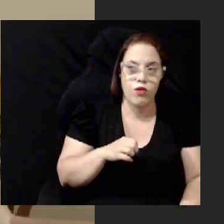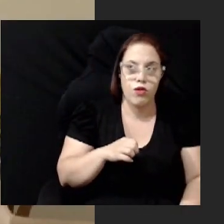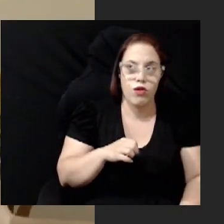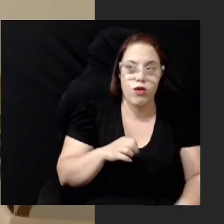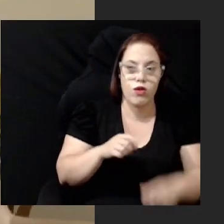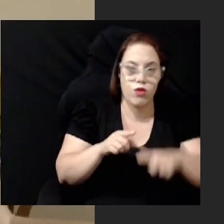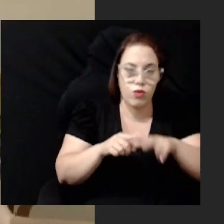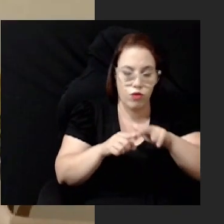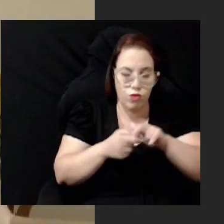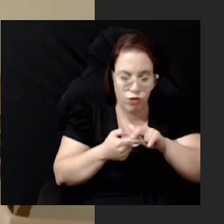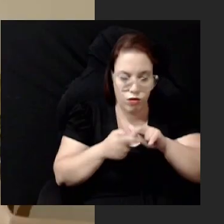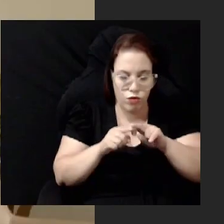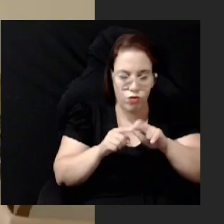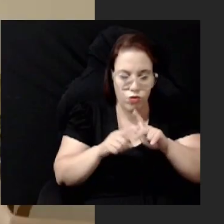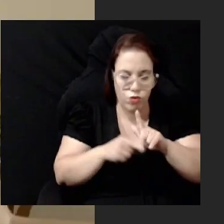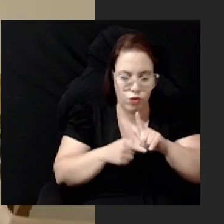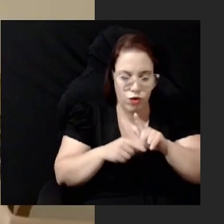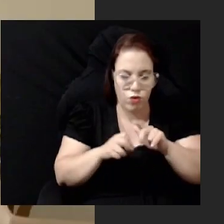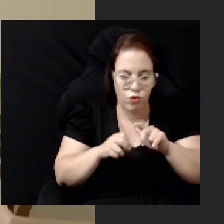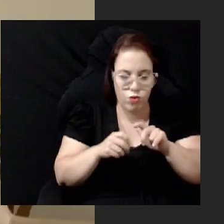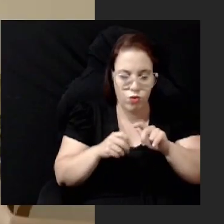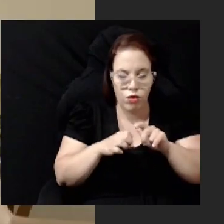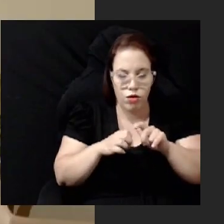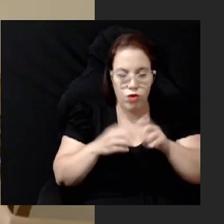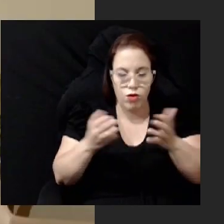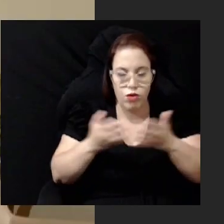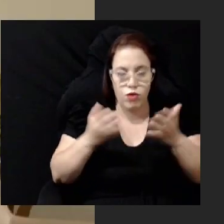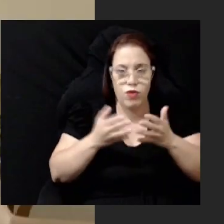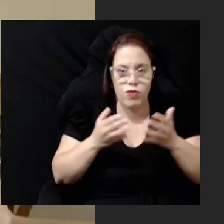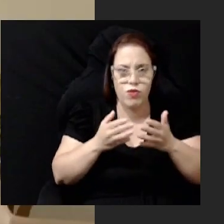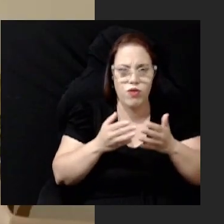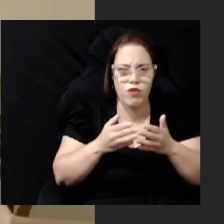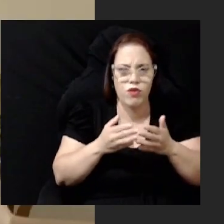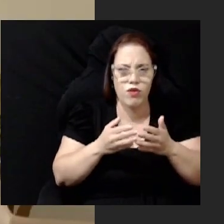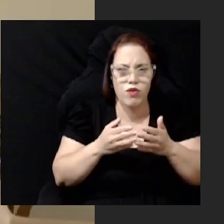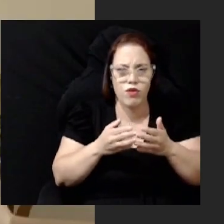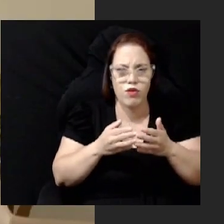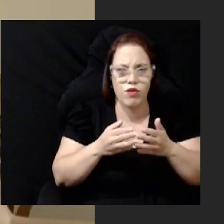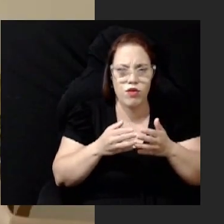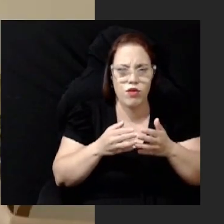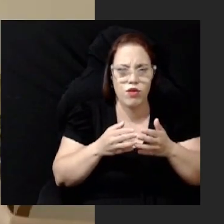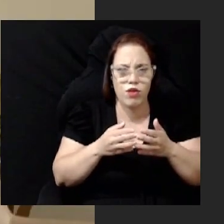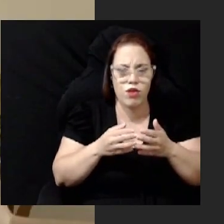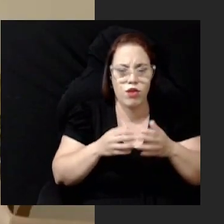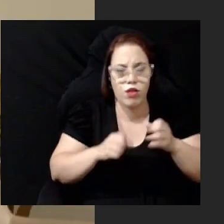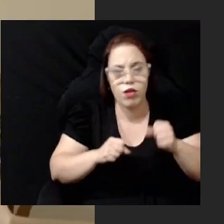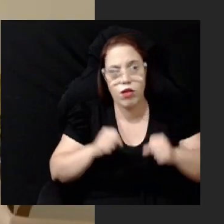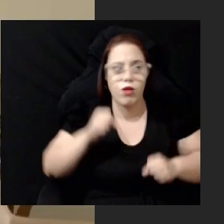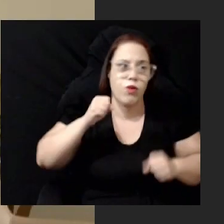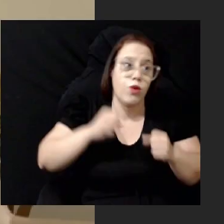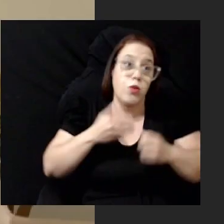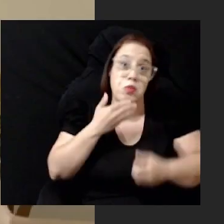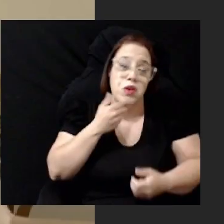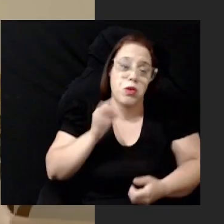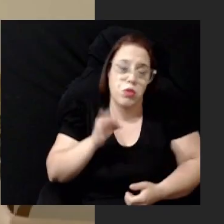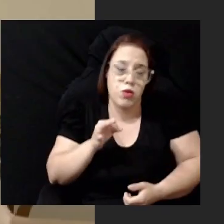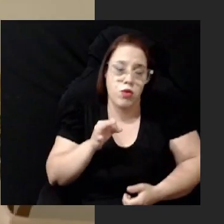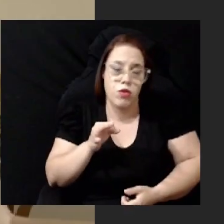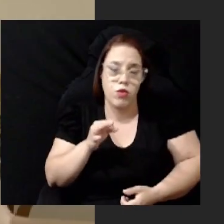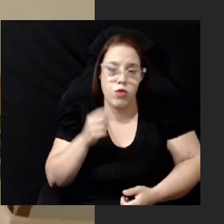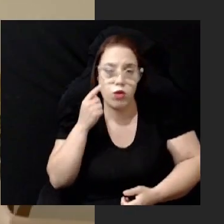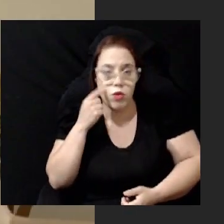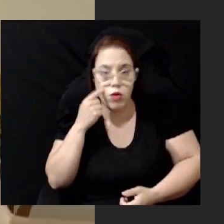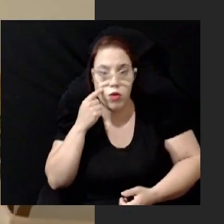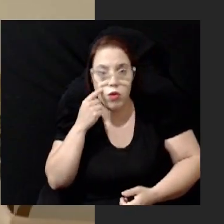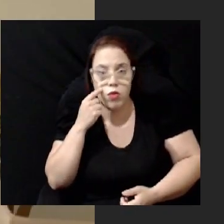uma amputação de algum membro, as próteses usadas hoje permitem que o paciente tenha uma funcionalidade muito melhor.